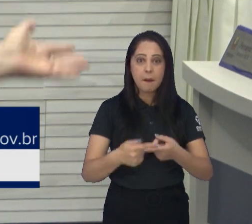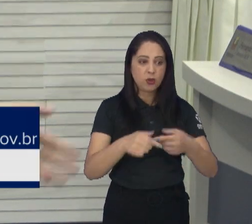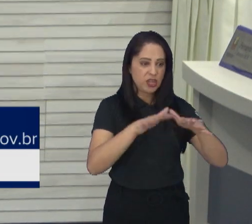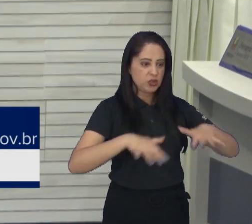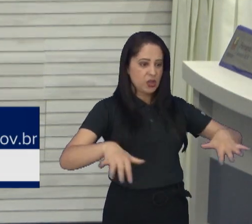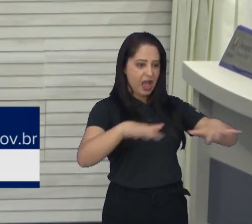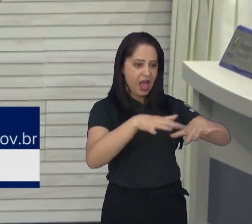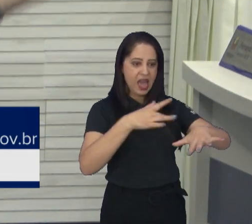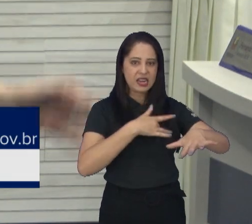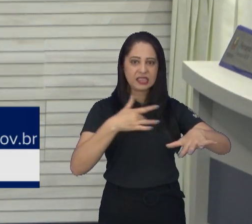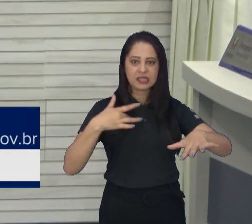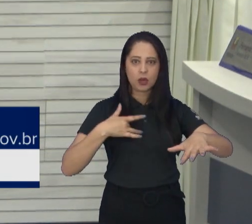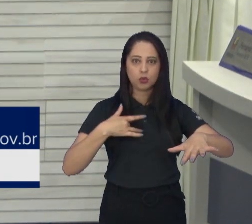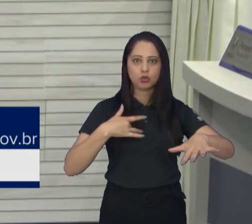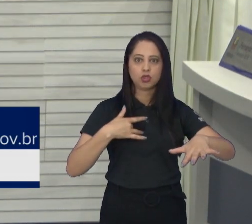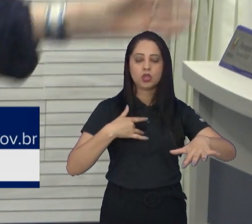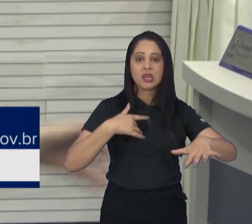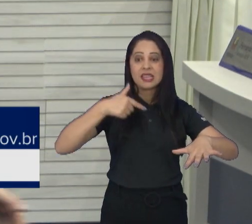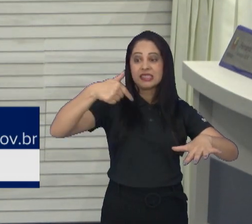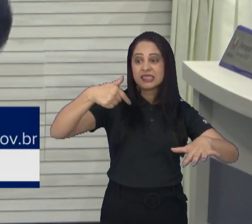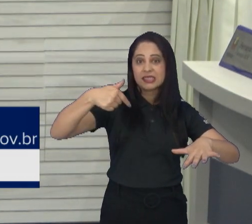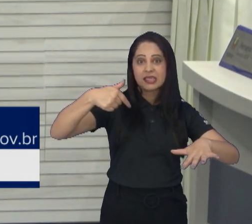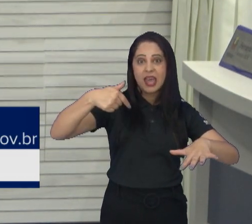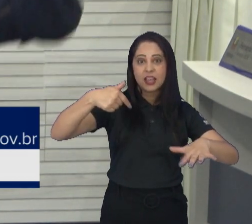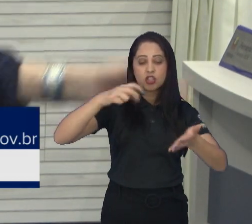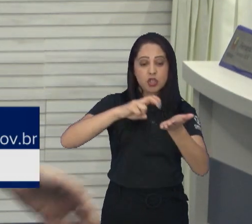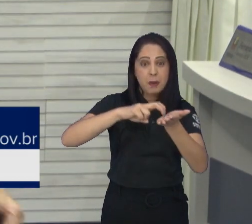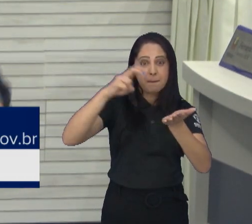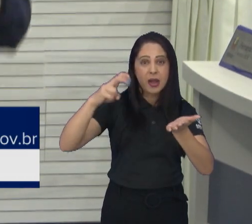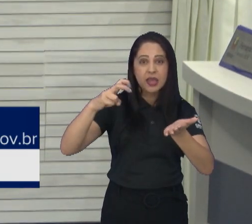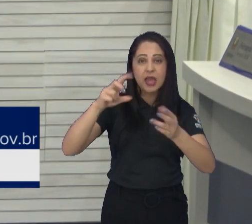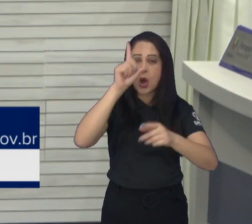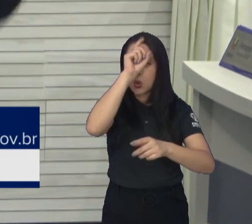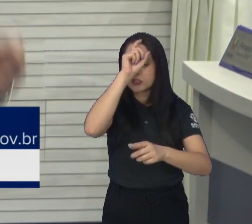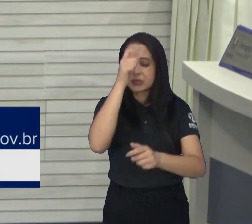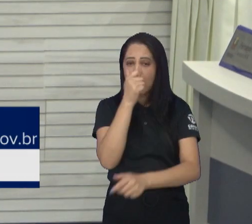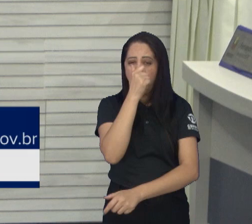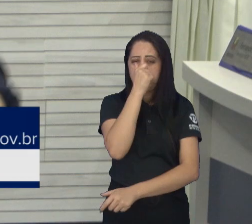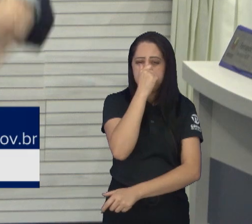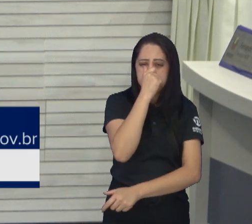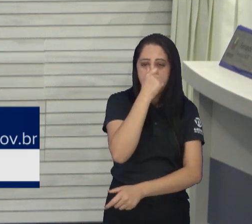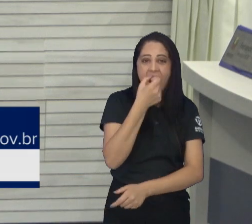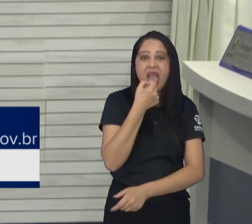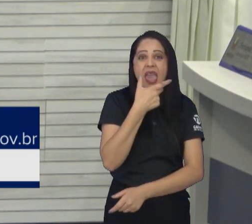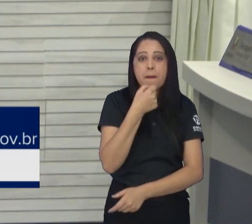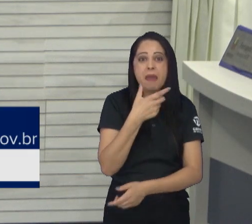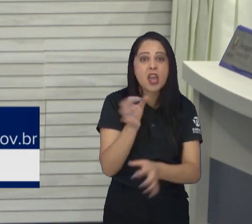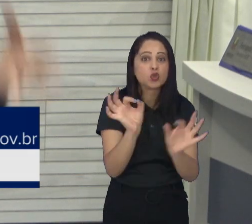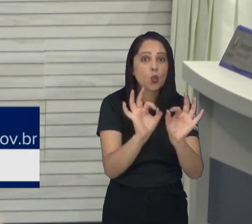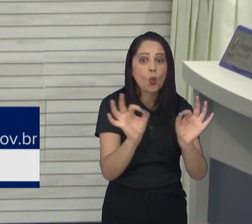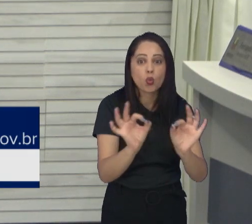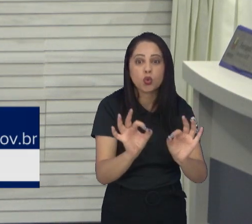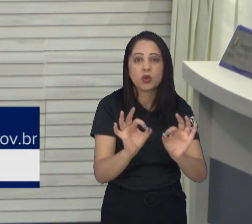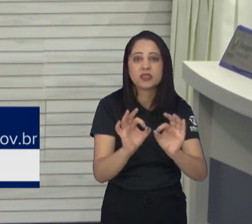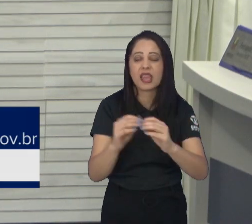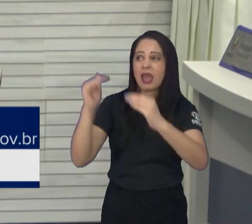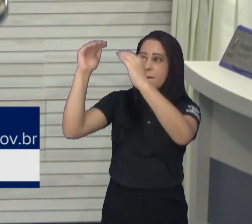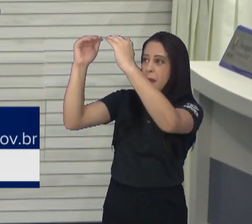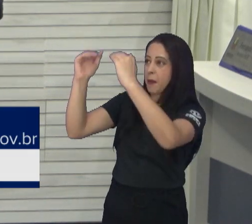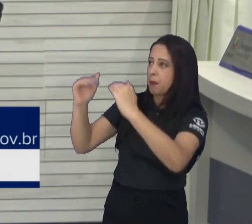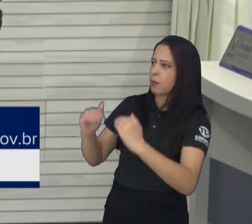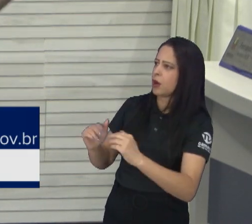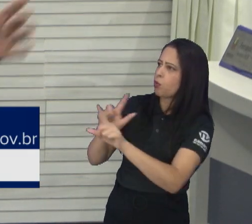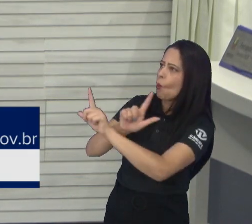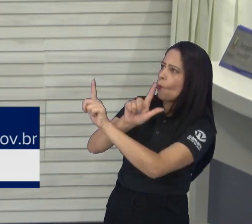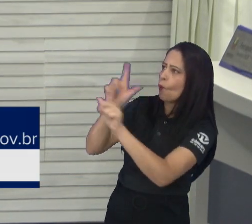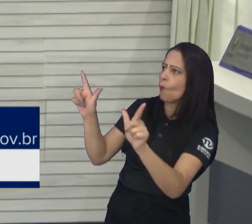caos. 7 horas da manhã, superlotado, tudo superlotado, sem medicamento, prateleiras vazias.